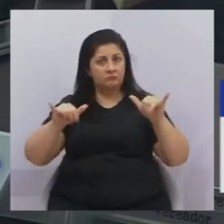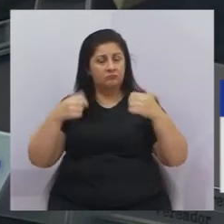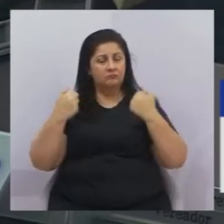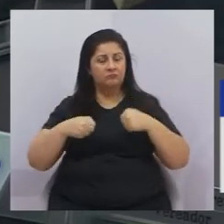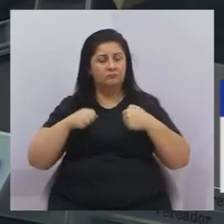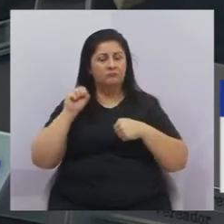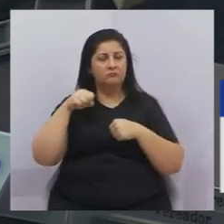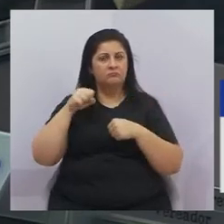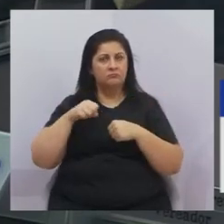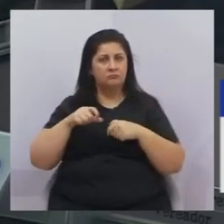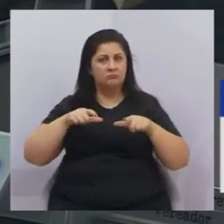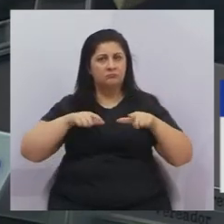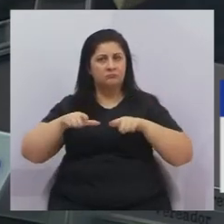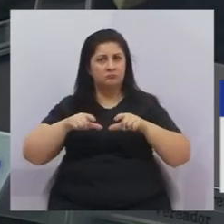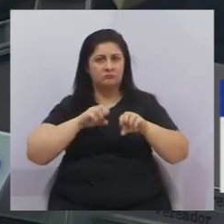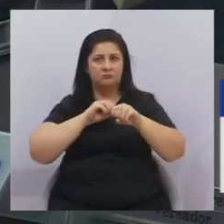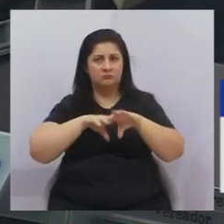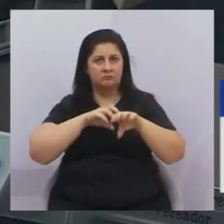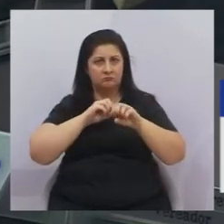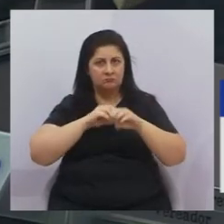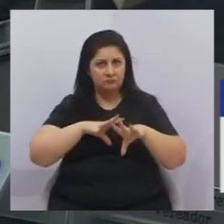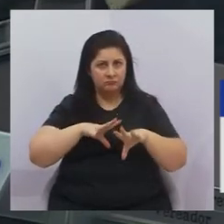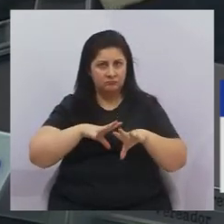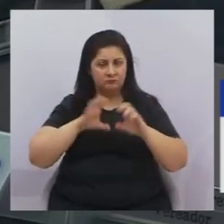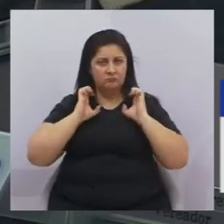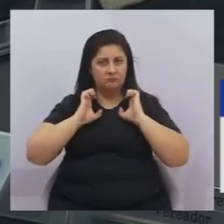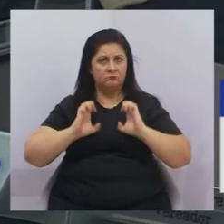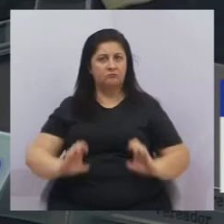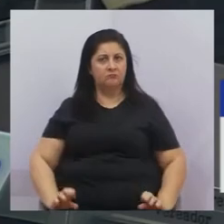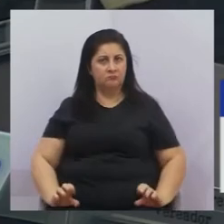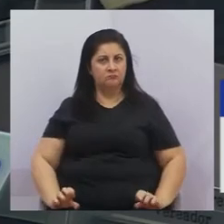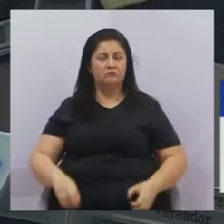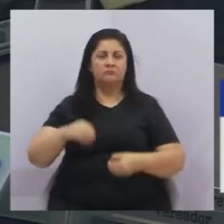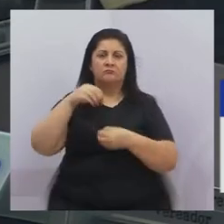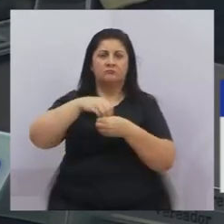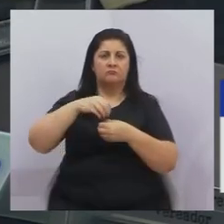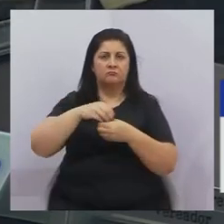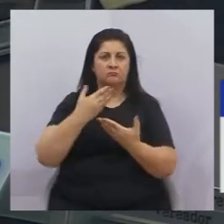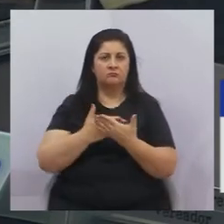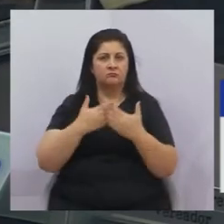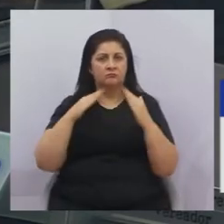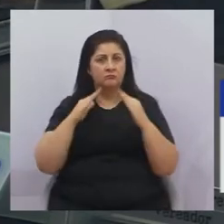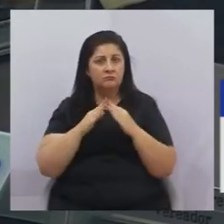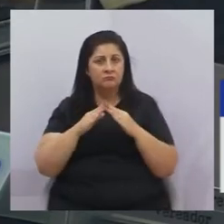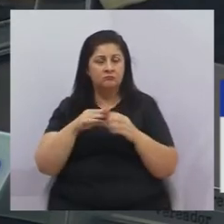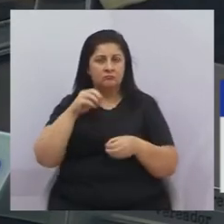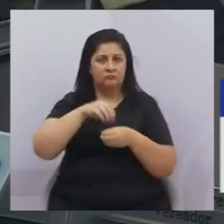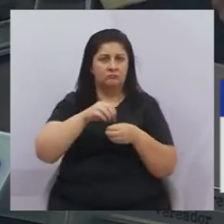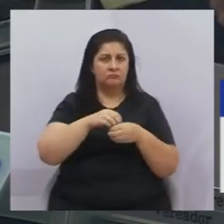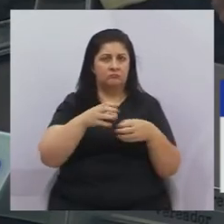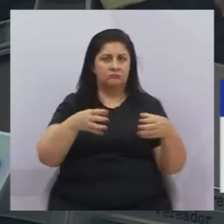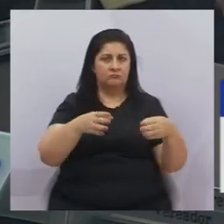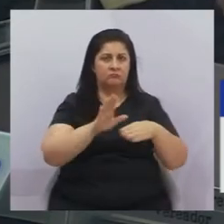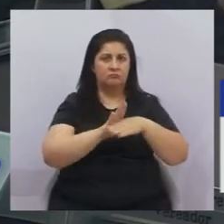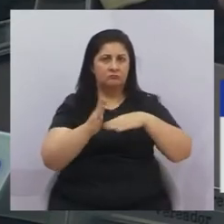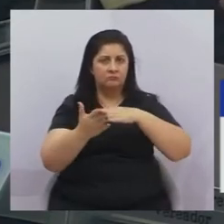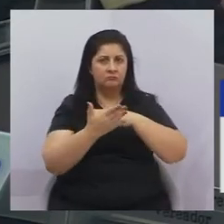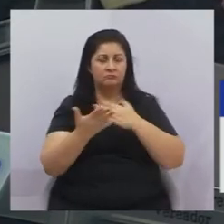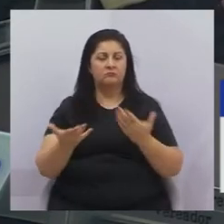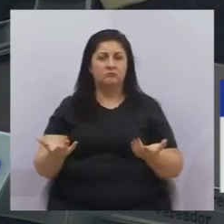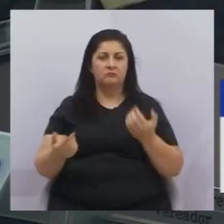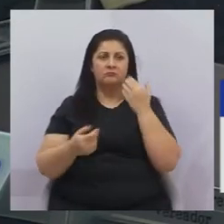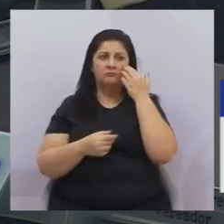sim, que trabalhar na educação, nos valores, dentro das escolas, dentro das comunidades, e é isso que nós estamos